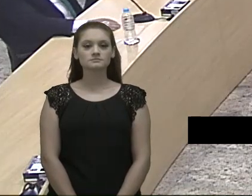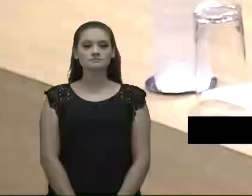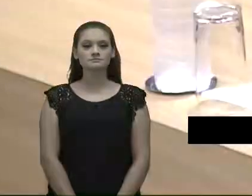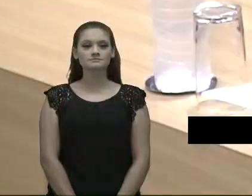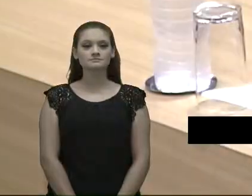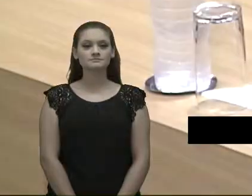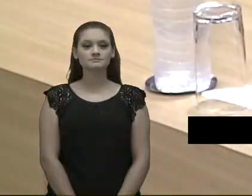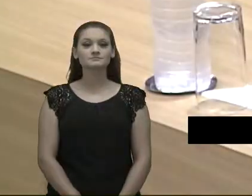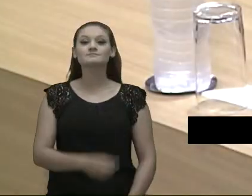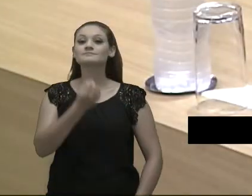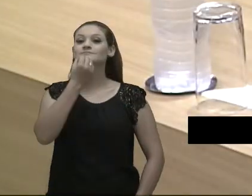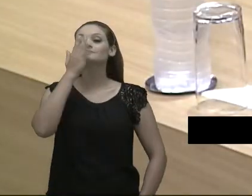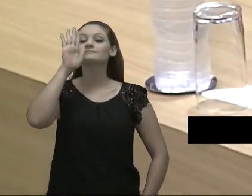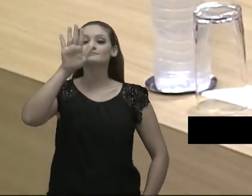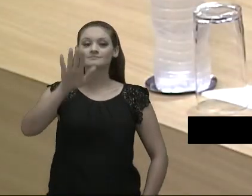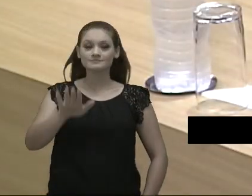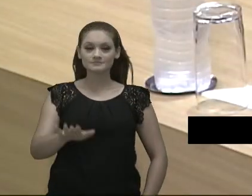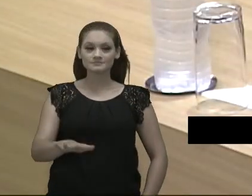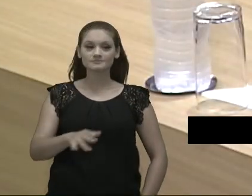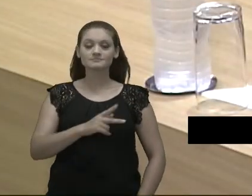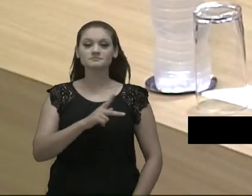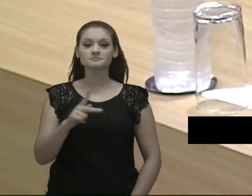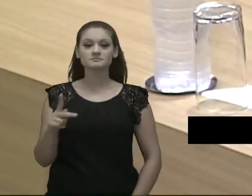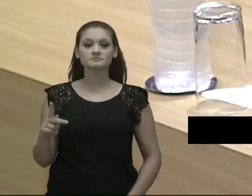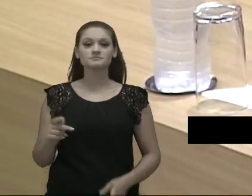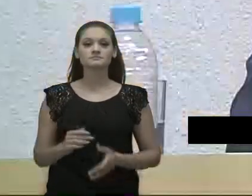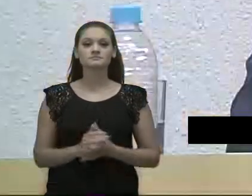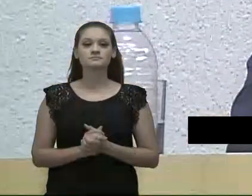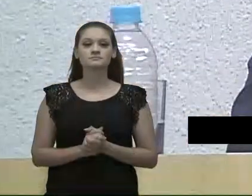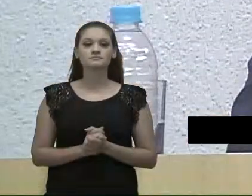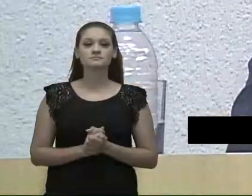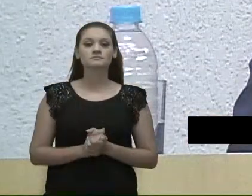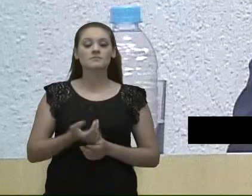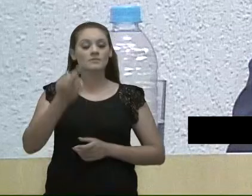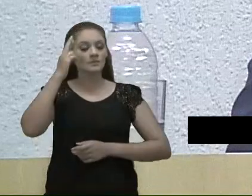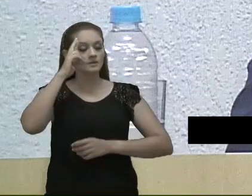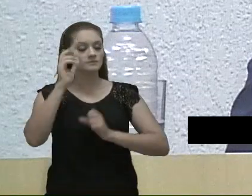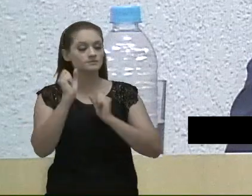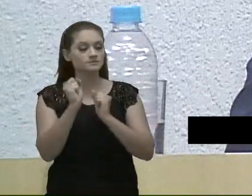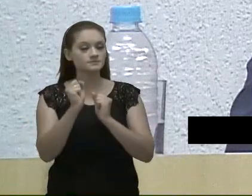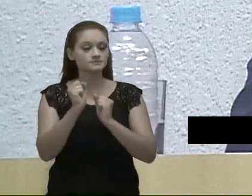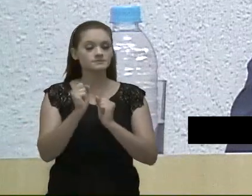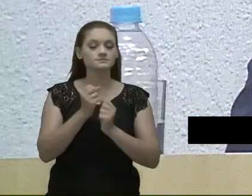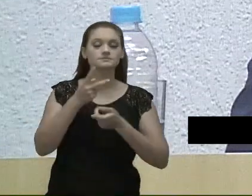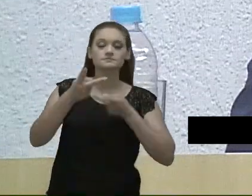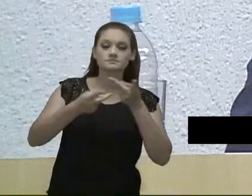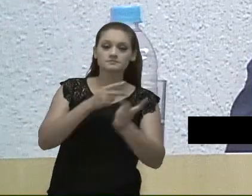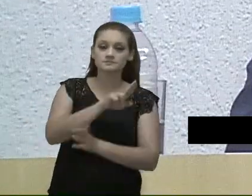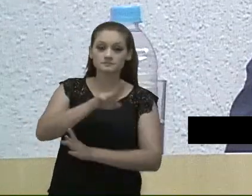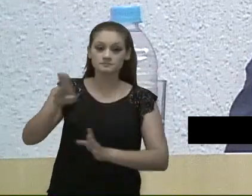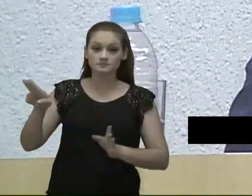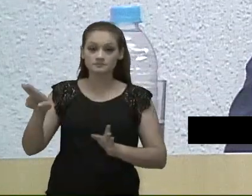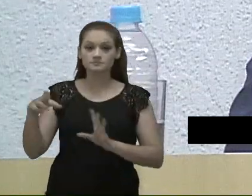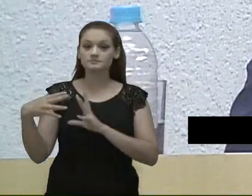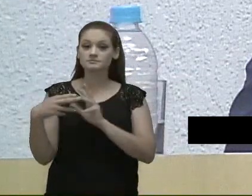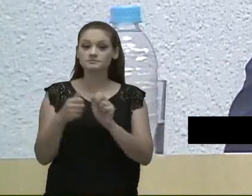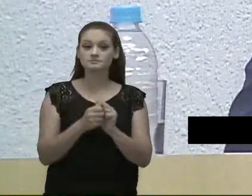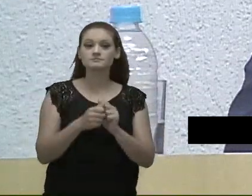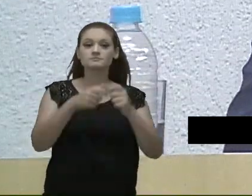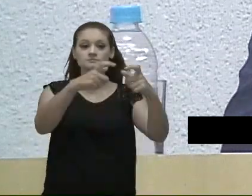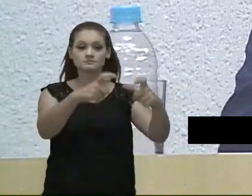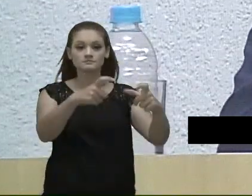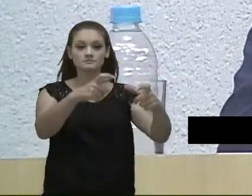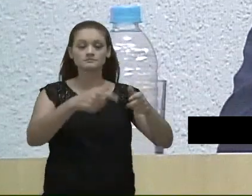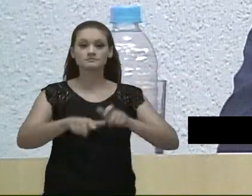Boa aí... tarde, senhor presidente. Boa tarde. Doutor, o senhor pode, por favor, informar para a gente o nome completo do senhor e local